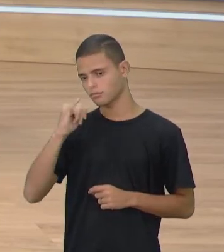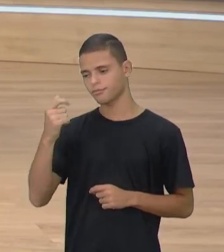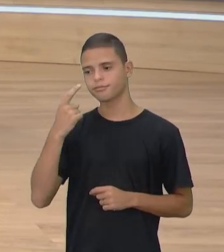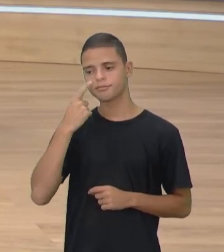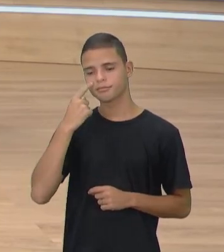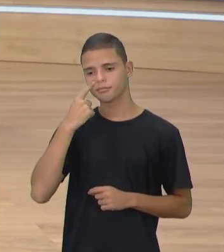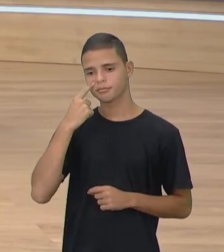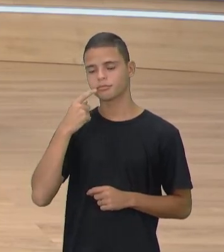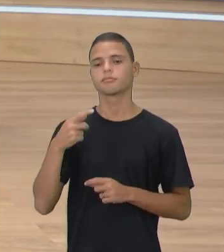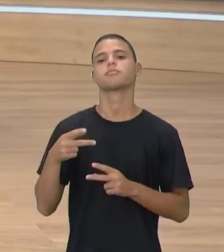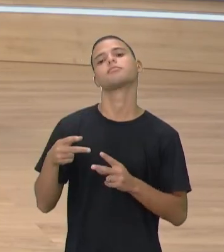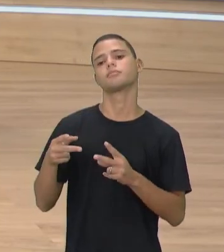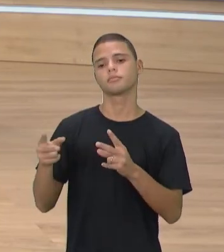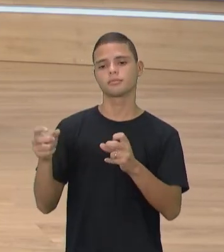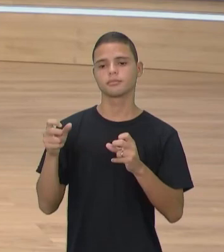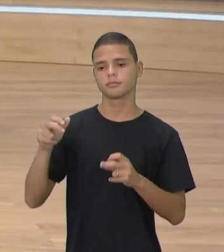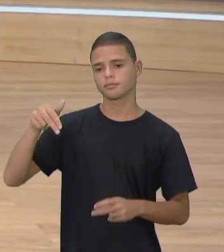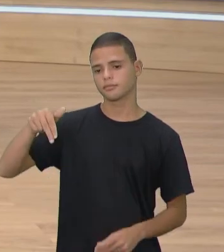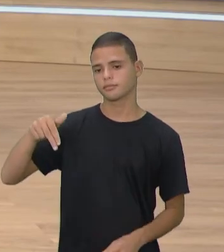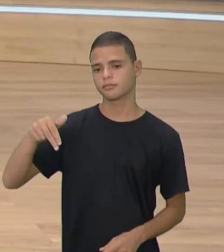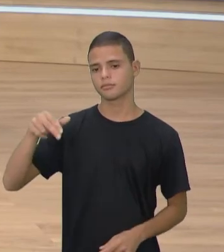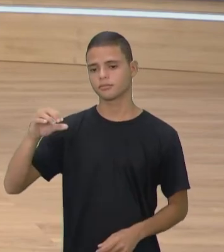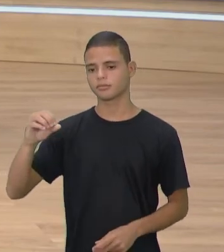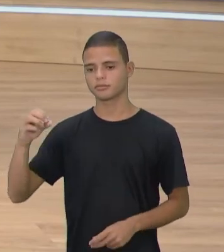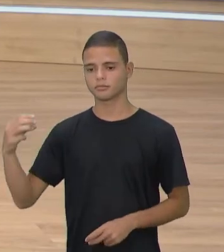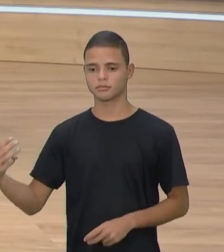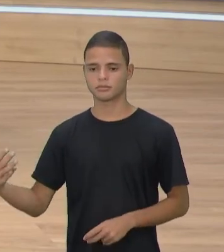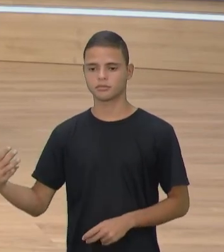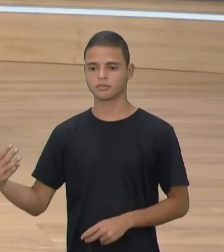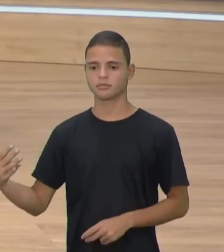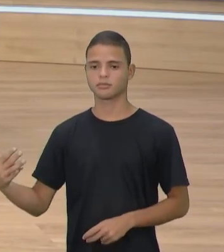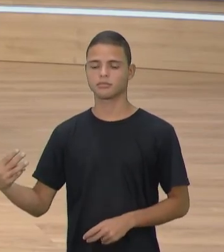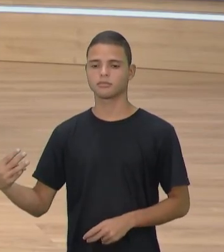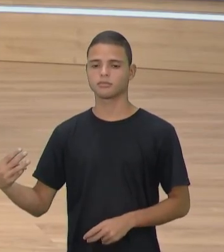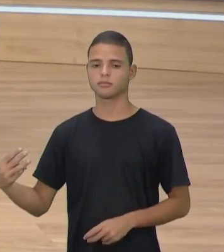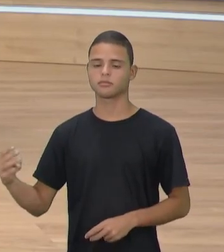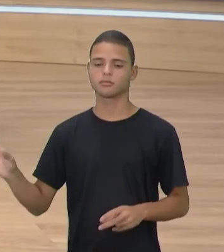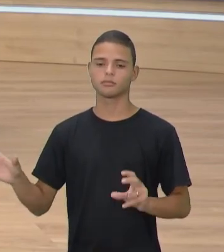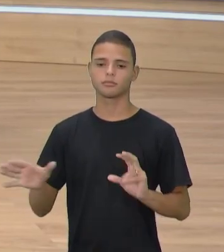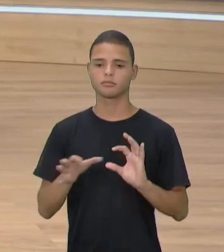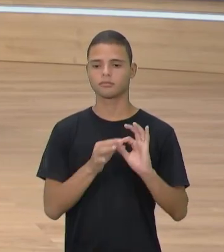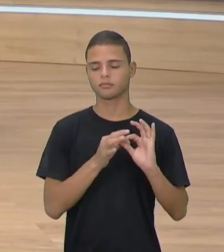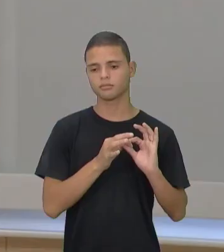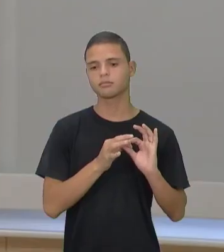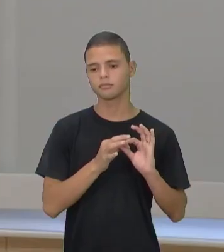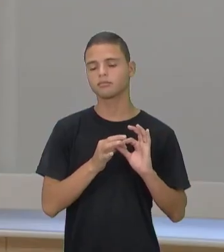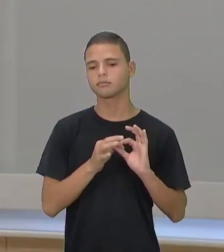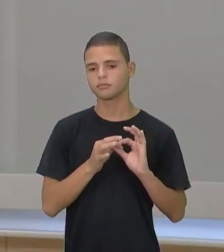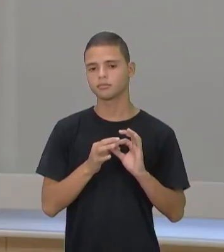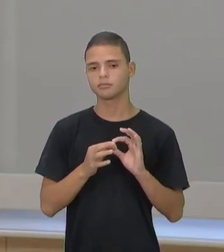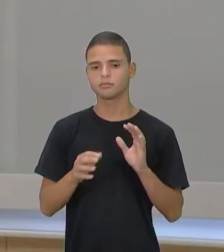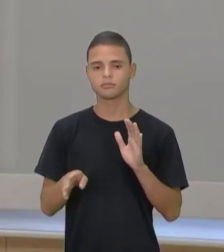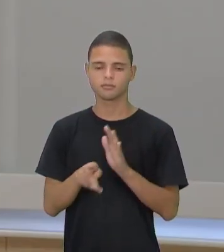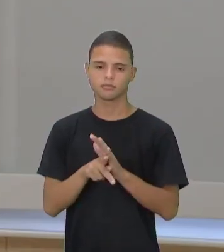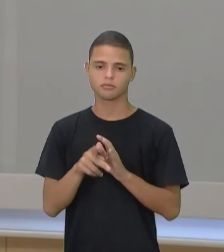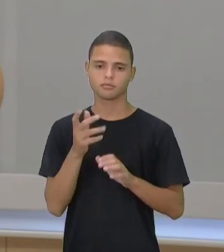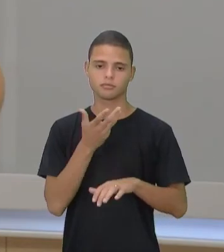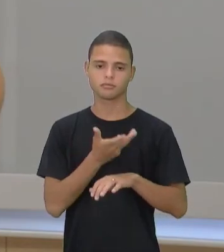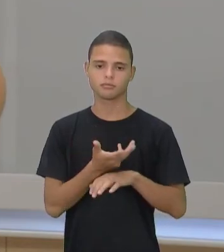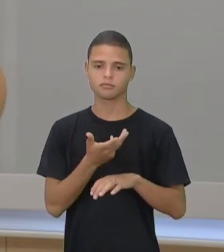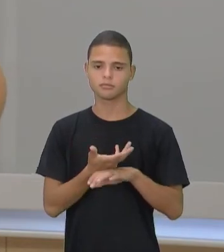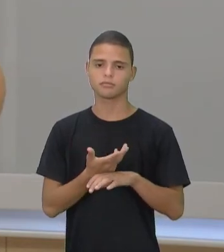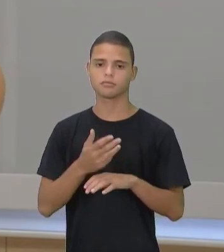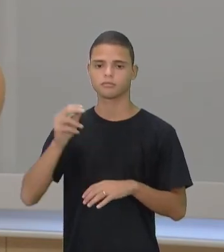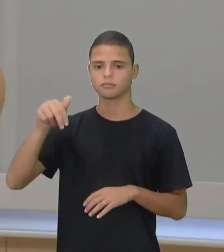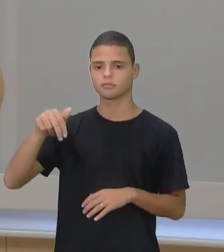lá, você observa NO3, nitrato. E o sódio, logicamente, ligado a esse componente complexo que é